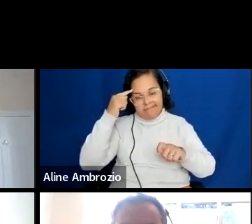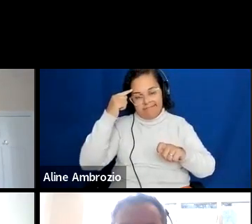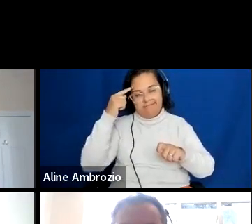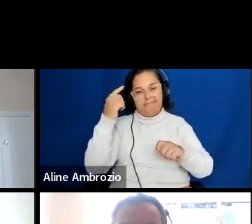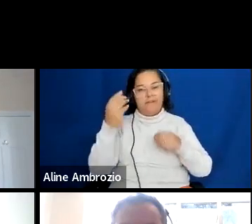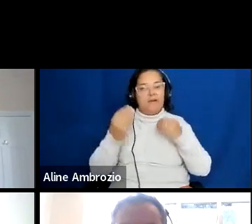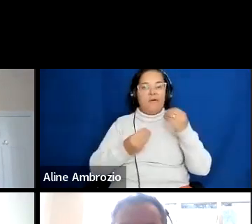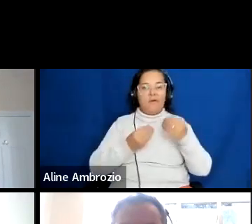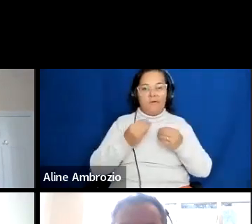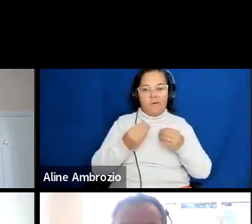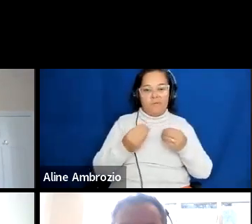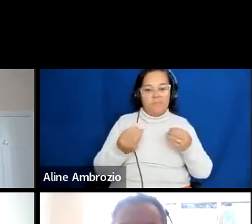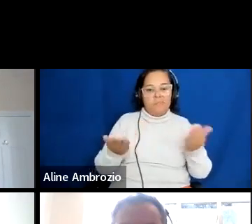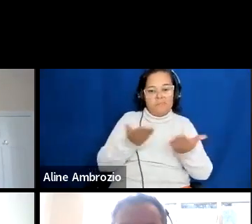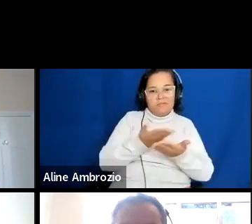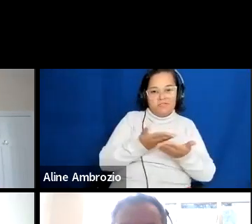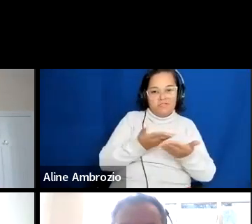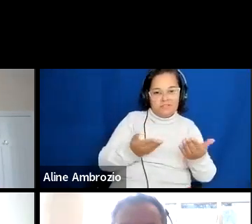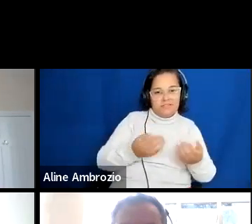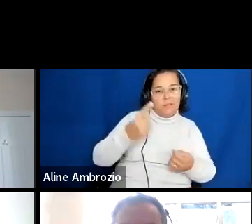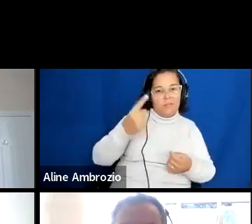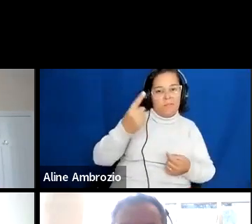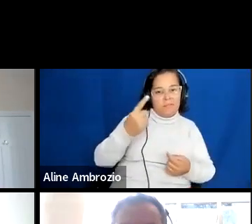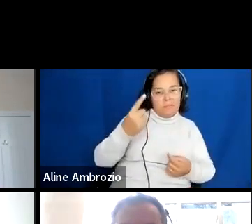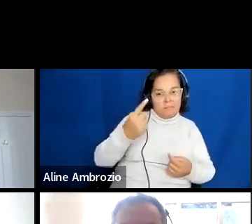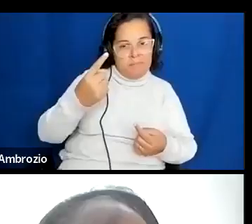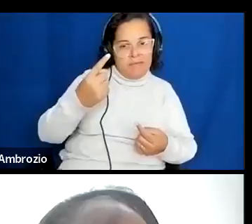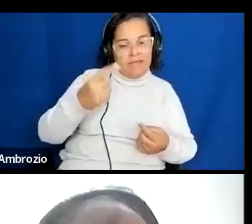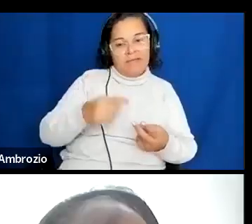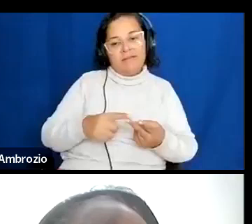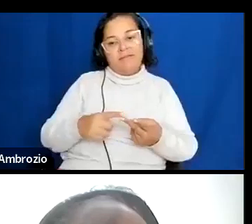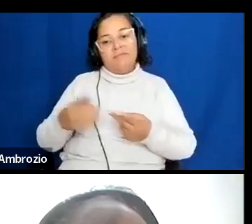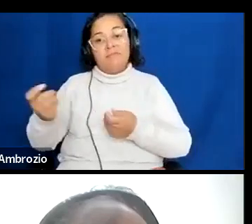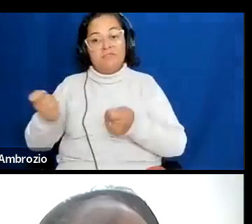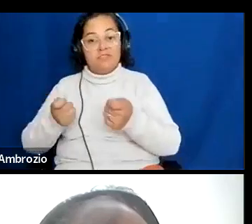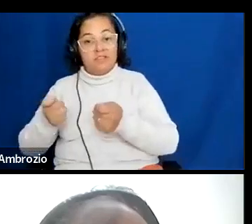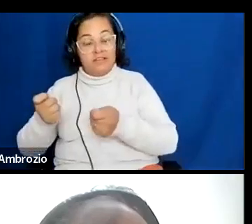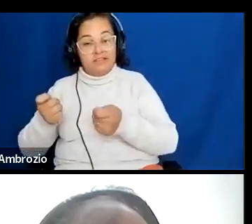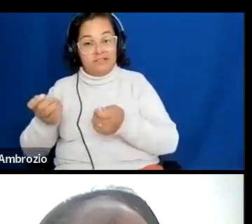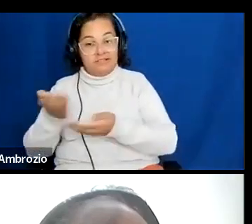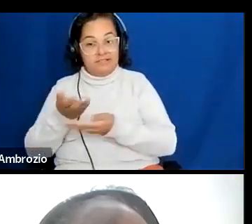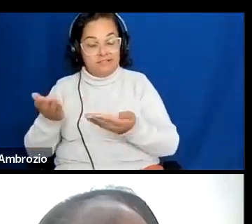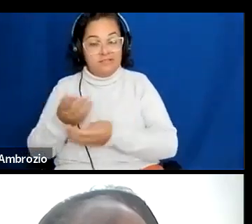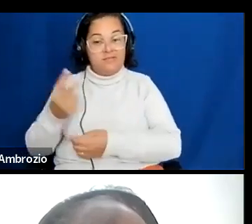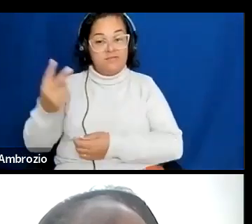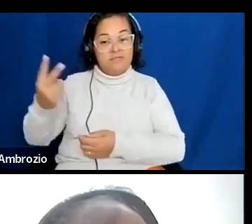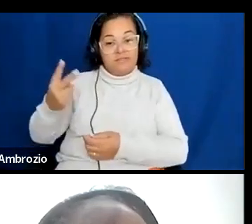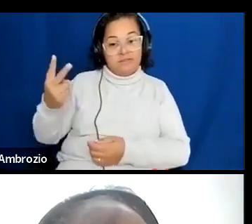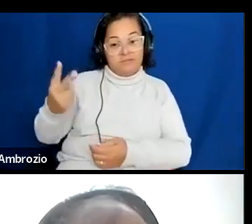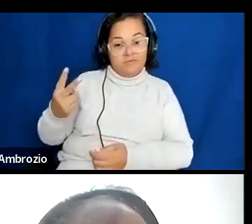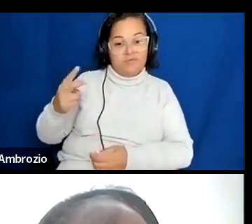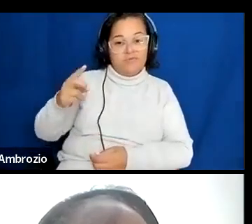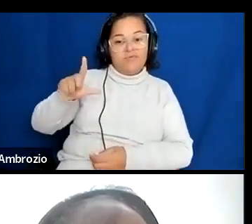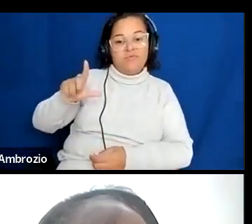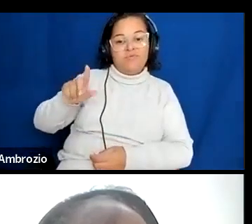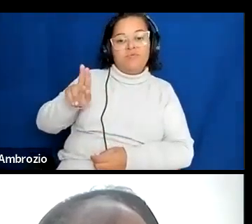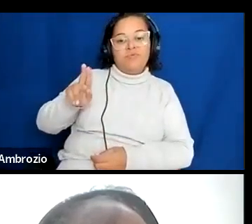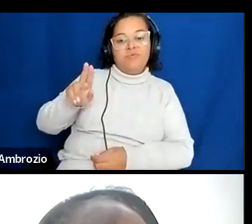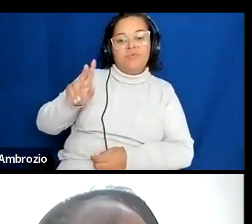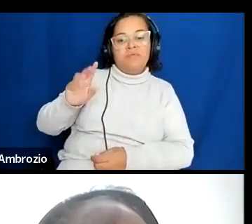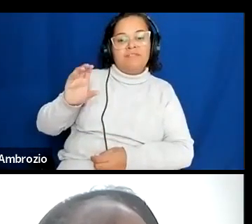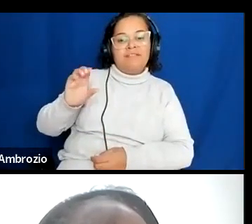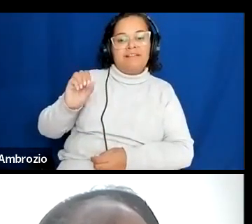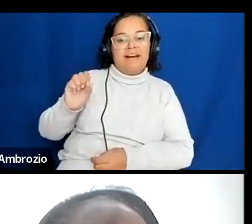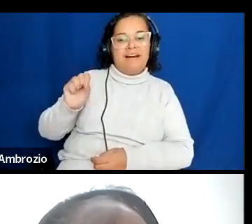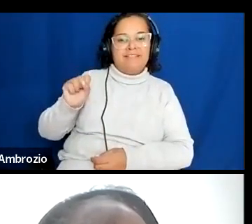e mediação de segunda ordem do Lukács. E também se a gente